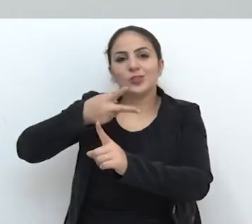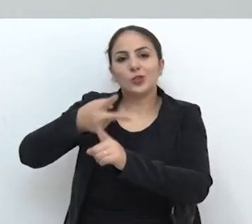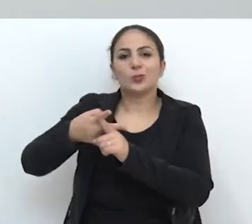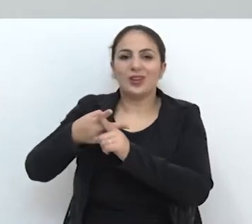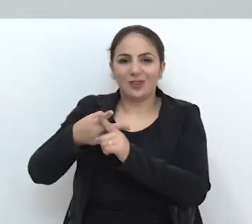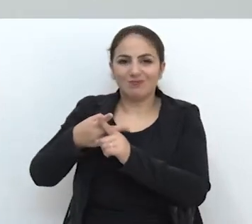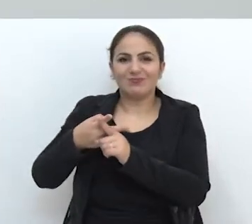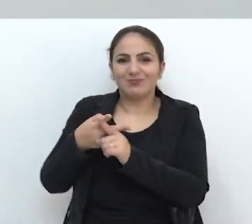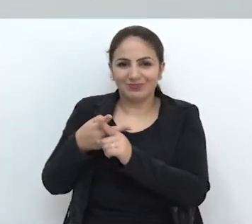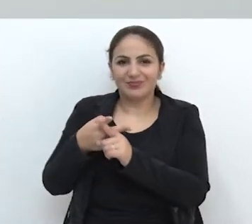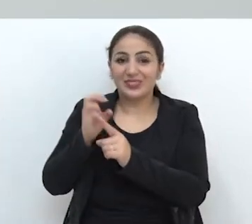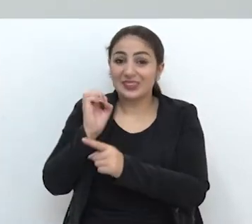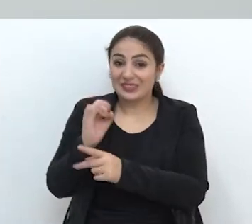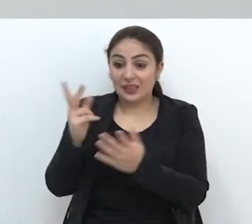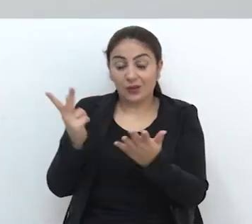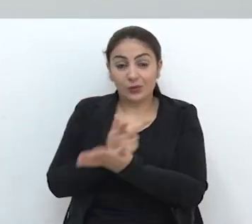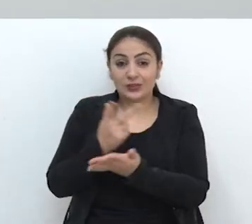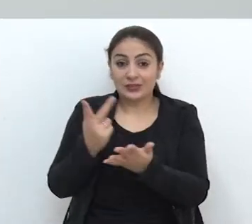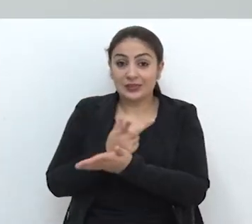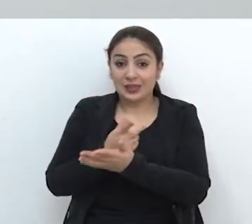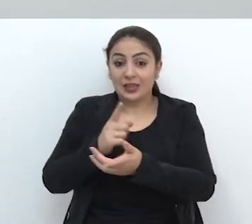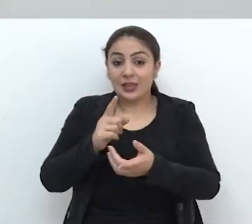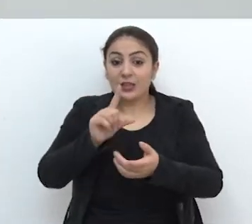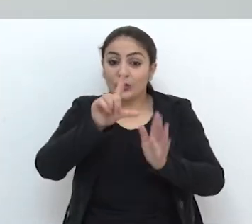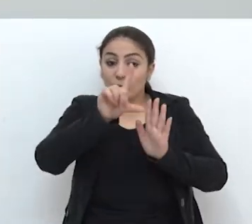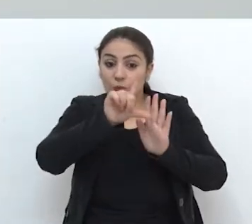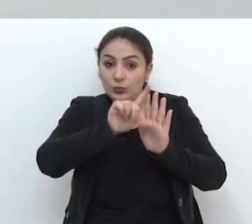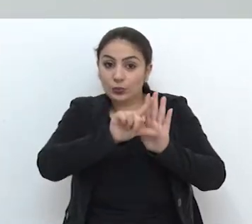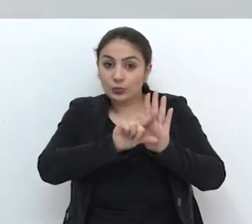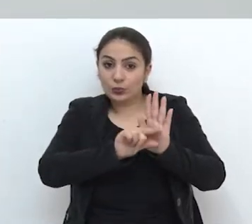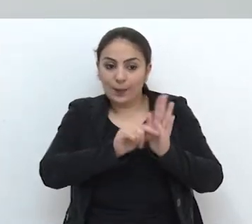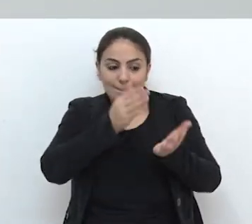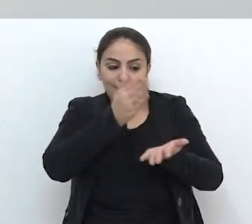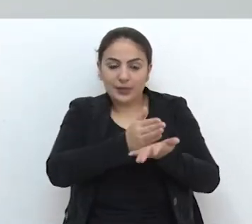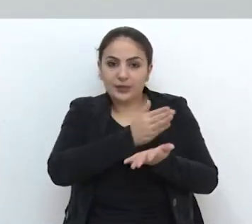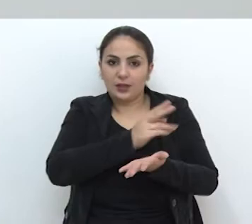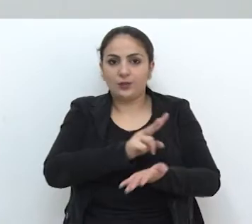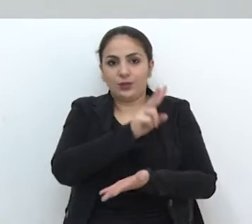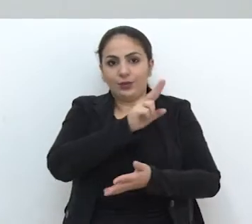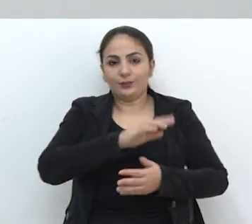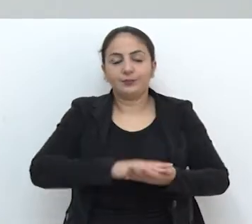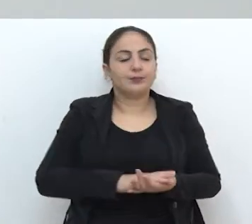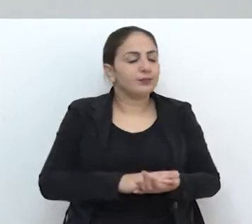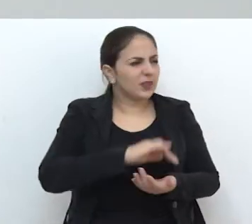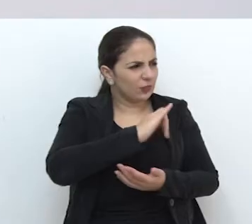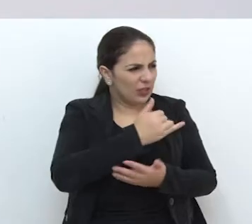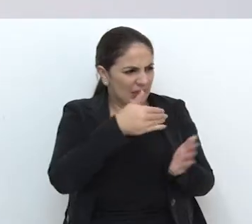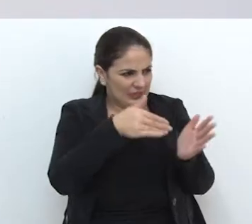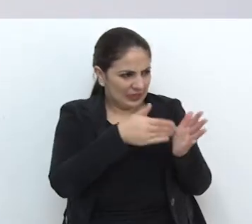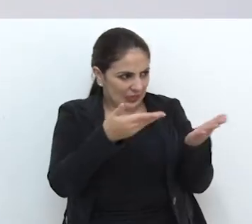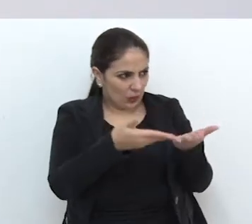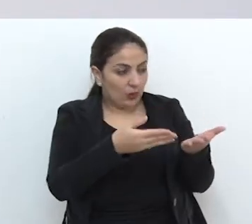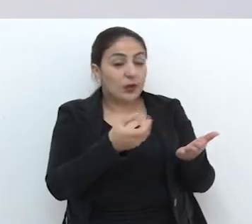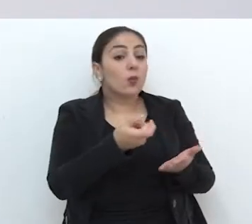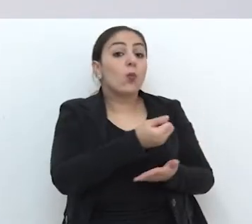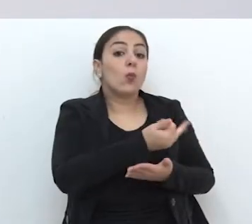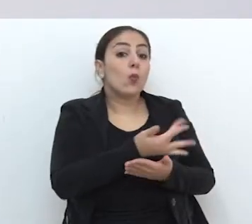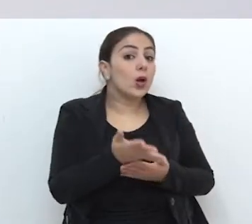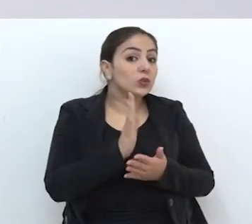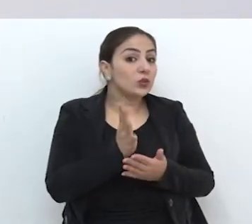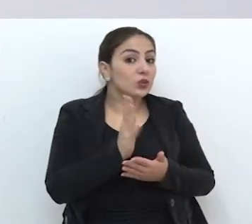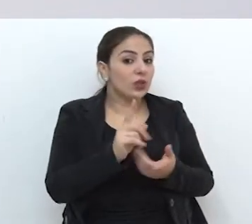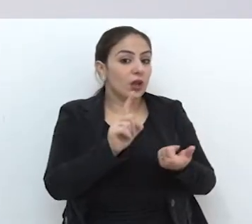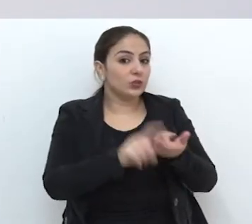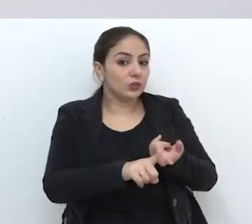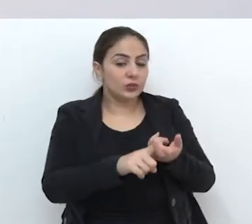a dívida, não é? Se caso aconteça essa diminuição pela metade do repasse à prefeitura. De janeiro até agora, quanto o CAPA